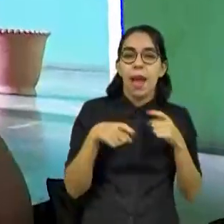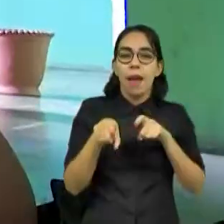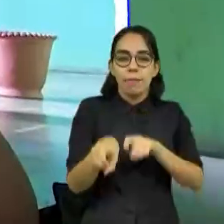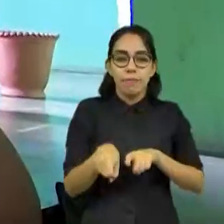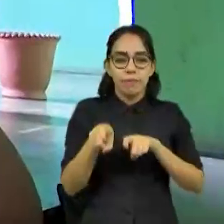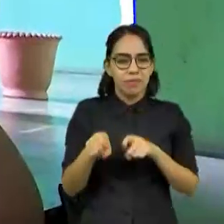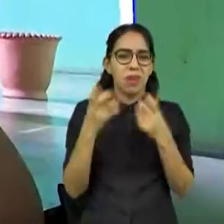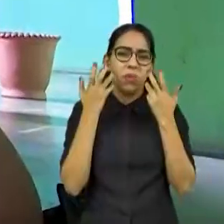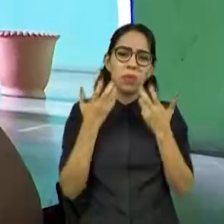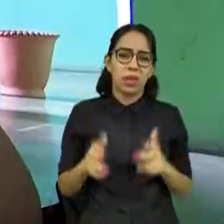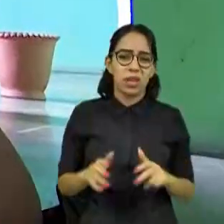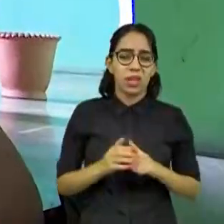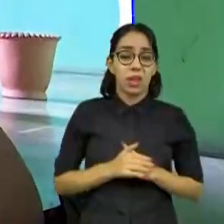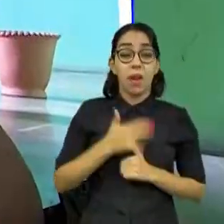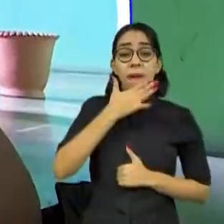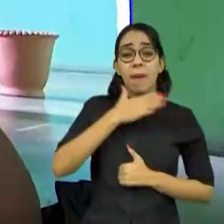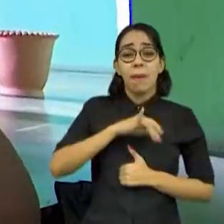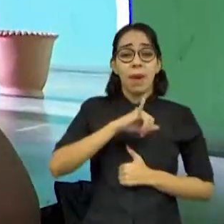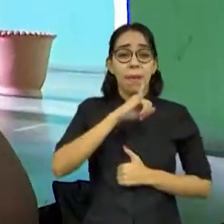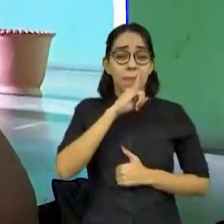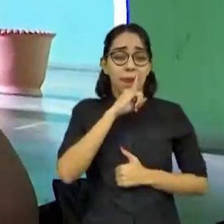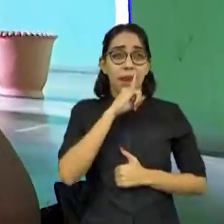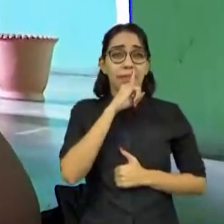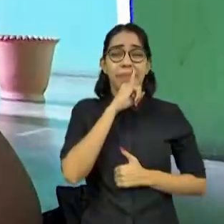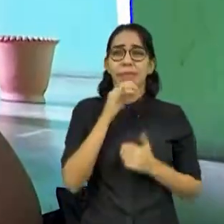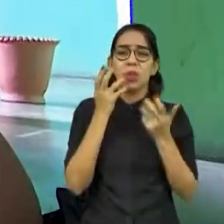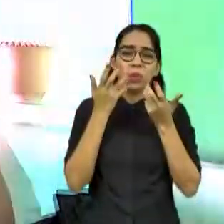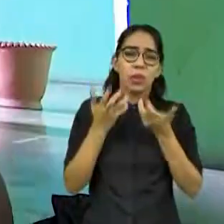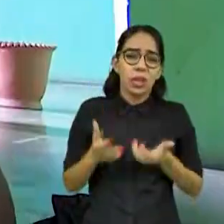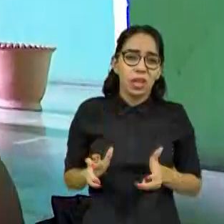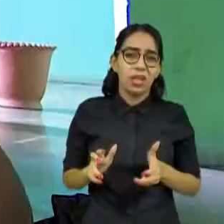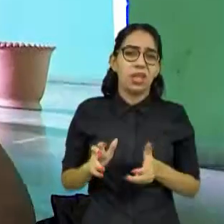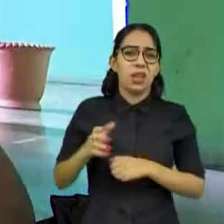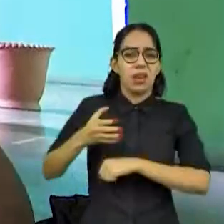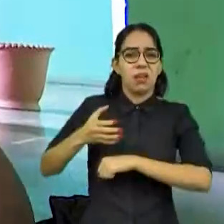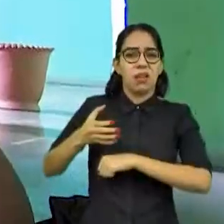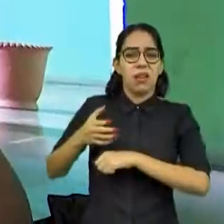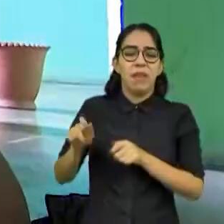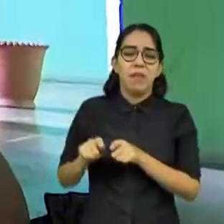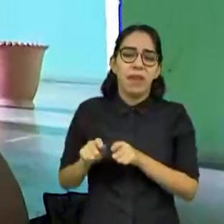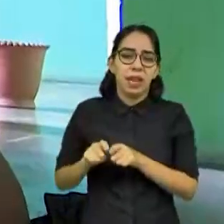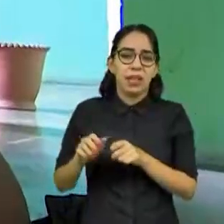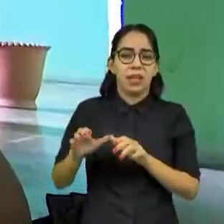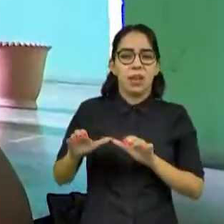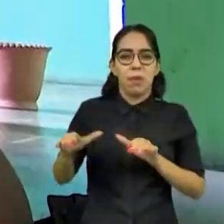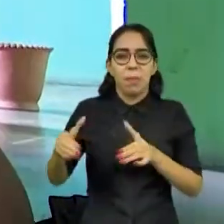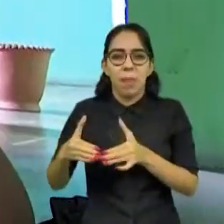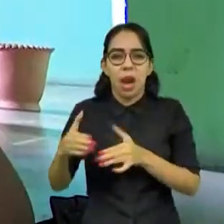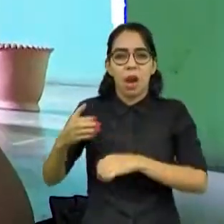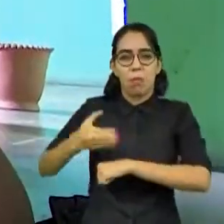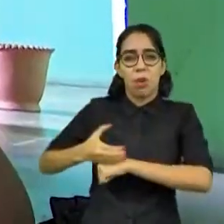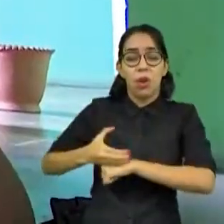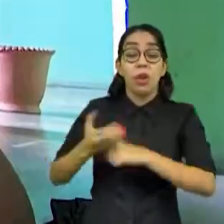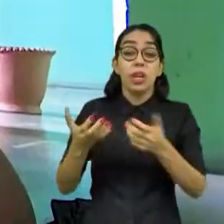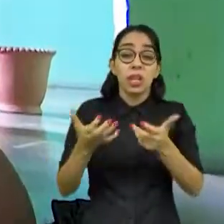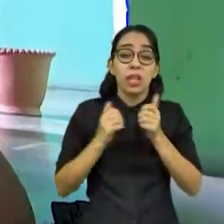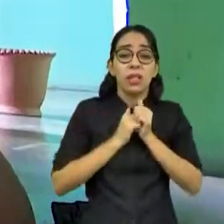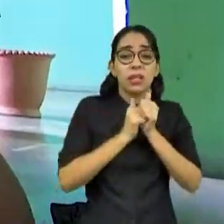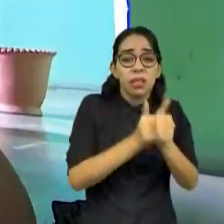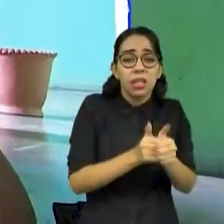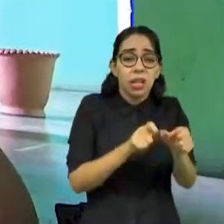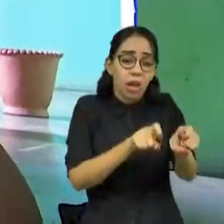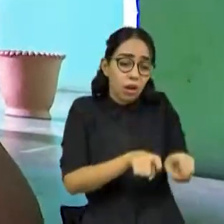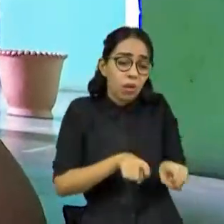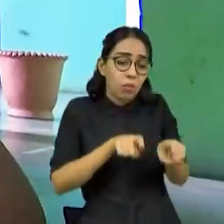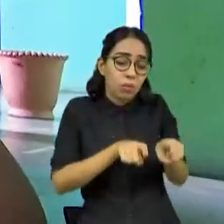não queria, que ele disse que se pegasse nós com barro, dava uma pisa. Era para nós estar no roçado mais ele, mas nós